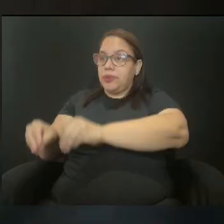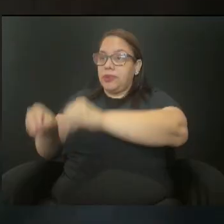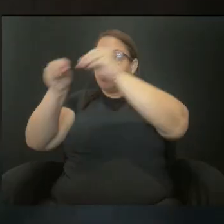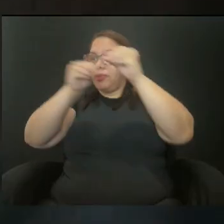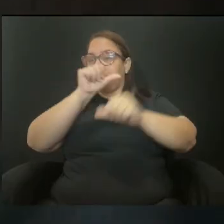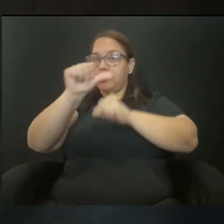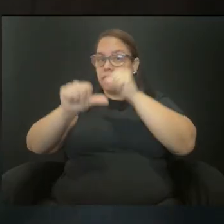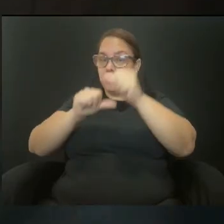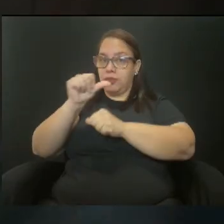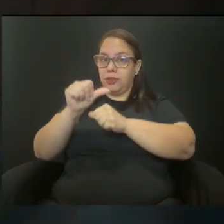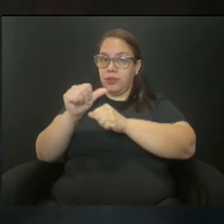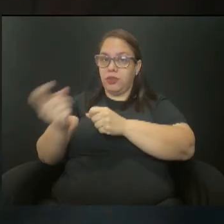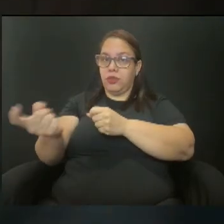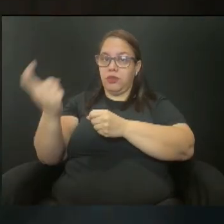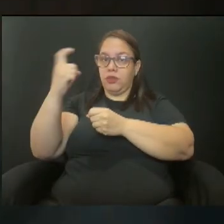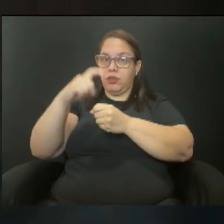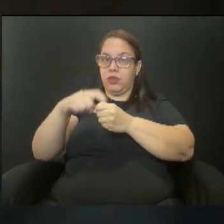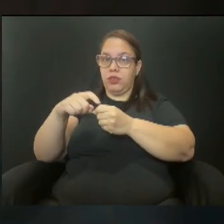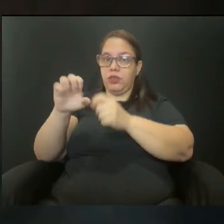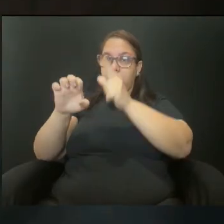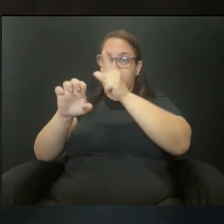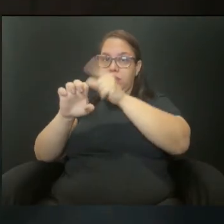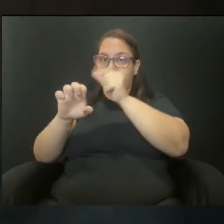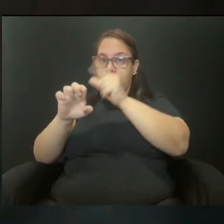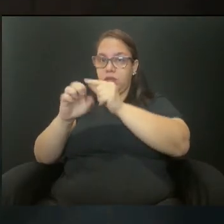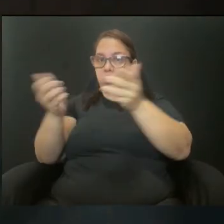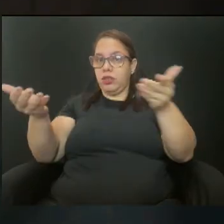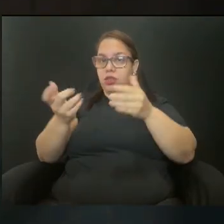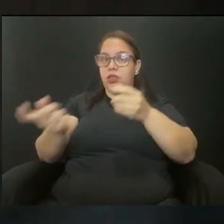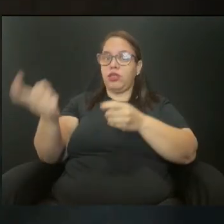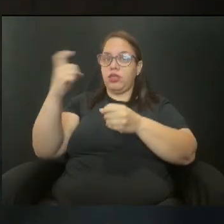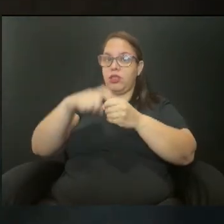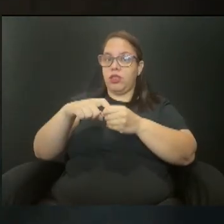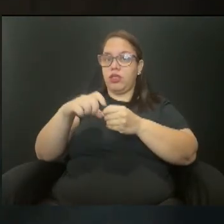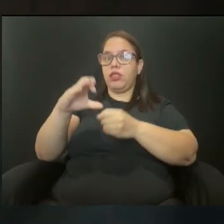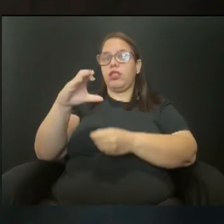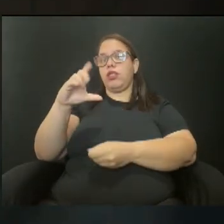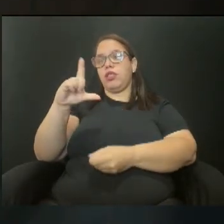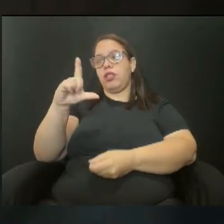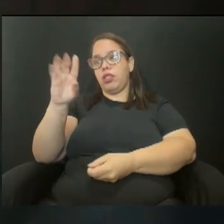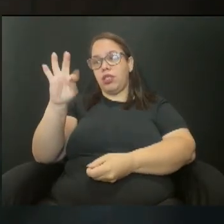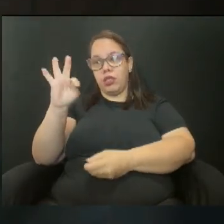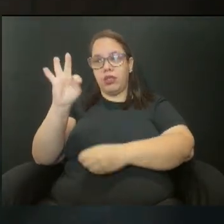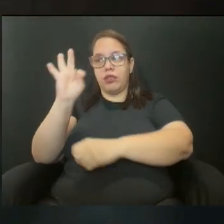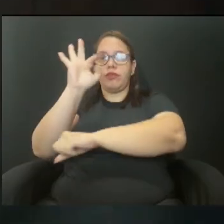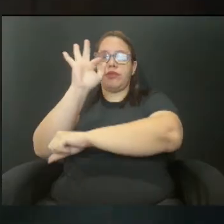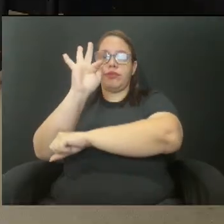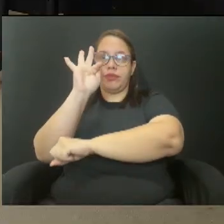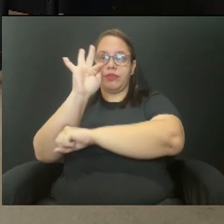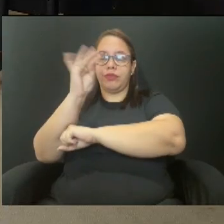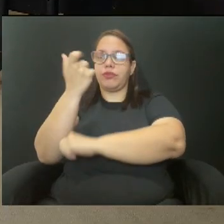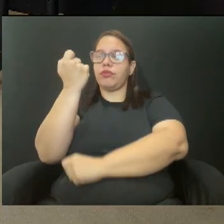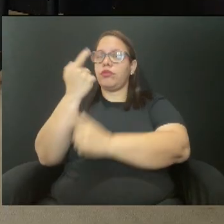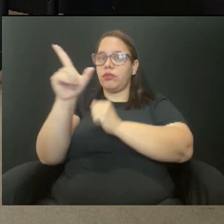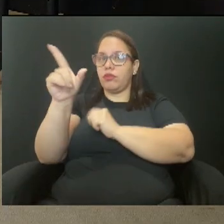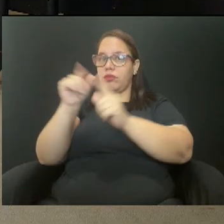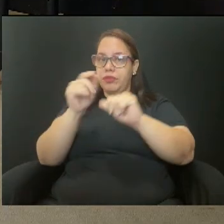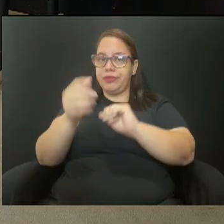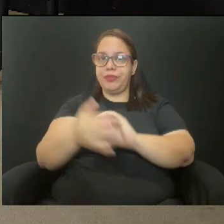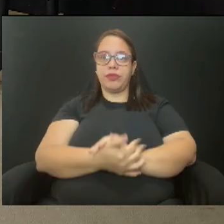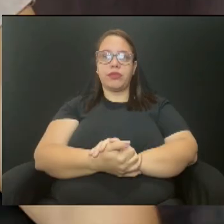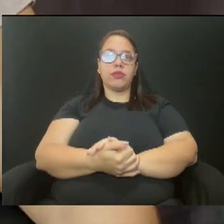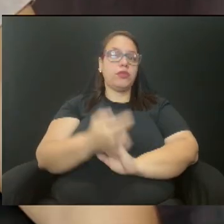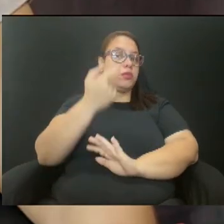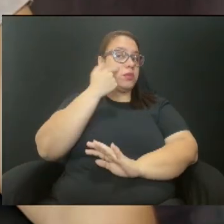inverso. Eu era empreendedora, mas agora eu quero voltar para o mercado formal. Existem alguns caminhos? Olha, é sempre bom que você